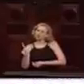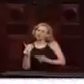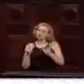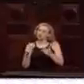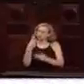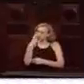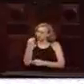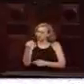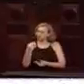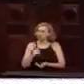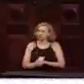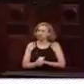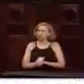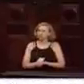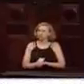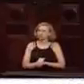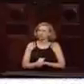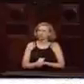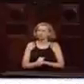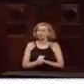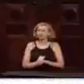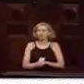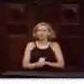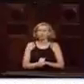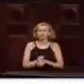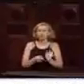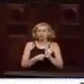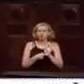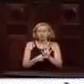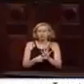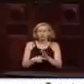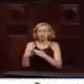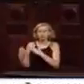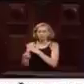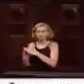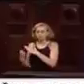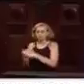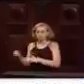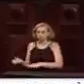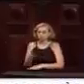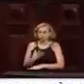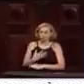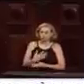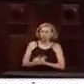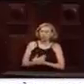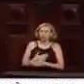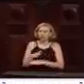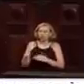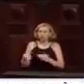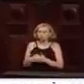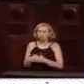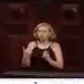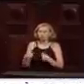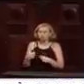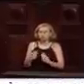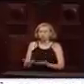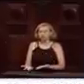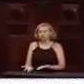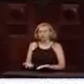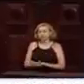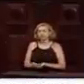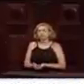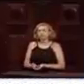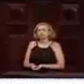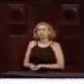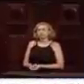e como consequência acaba beneficiando os empresários de ônibus? Todos têm que ter os seus lucros, mas todos têm que ter os seus espaços. O